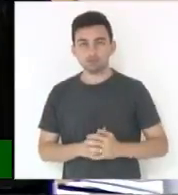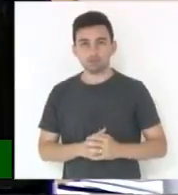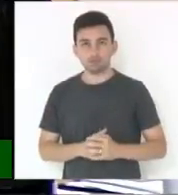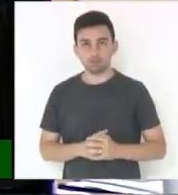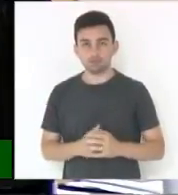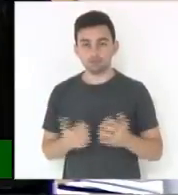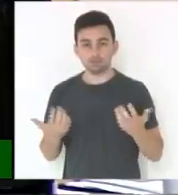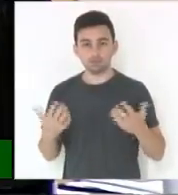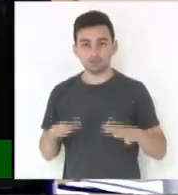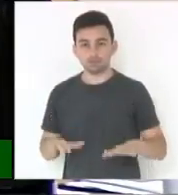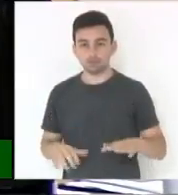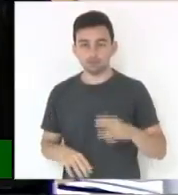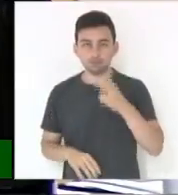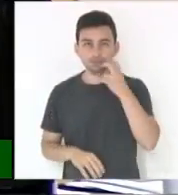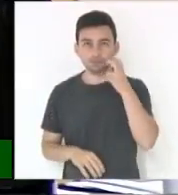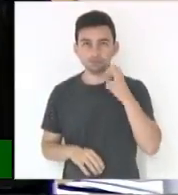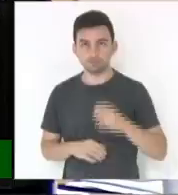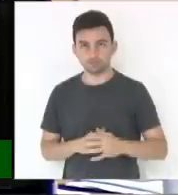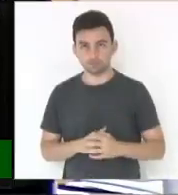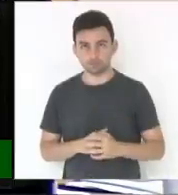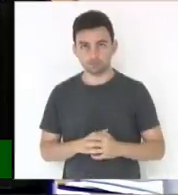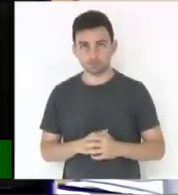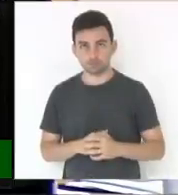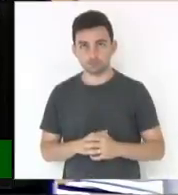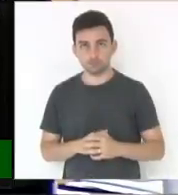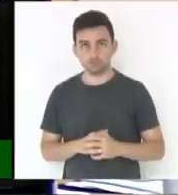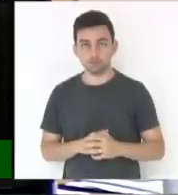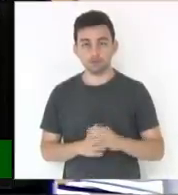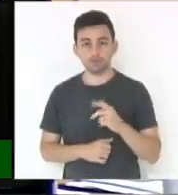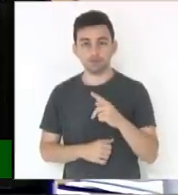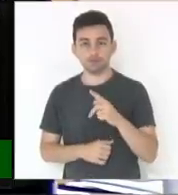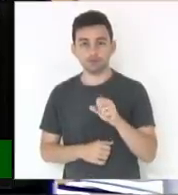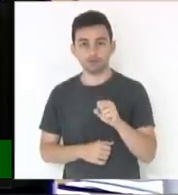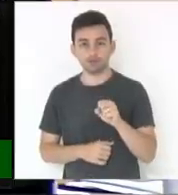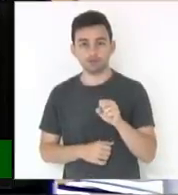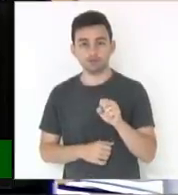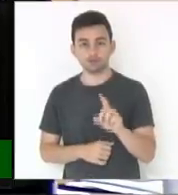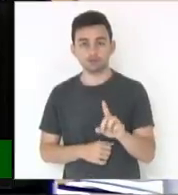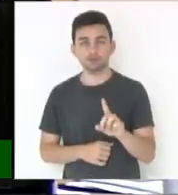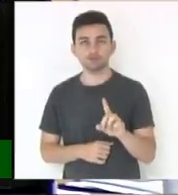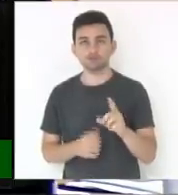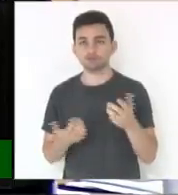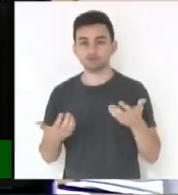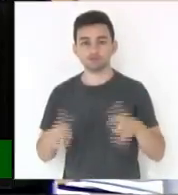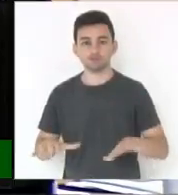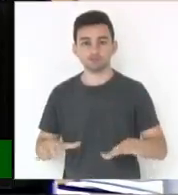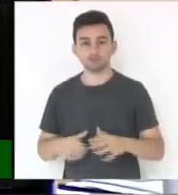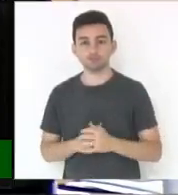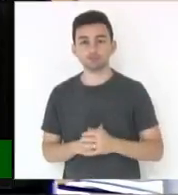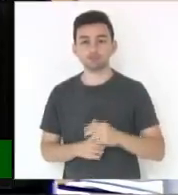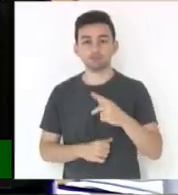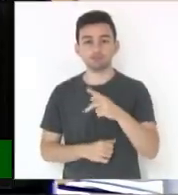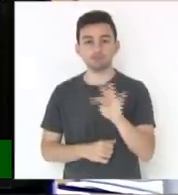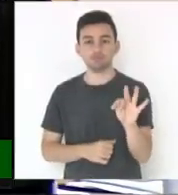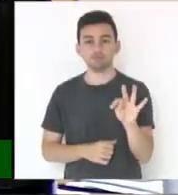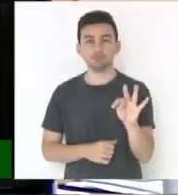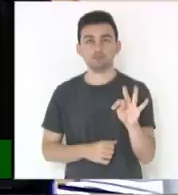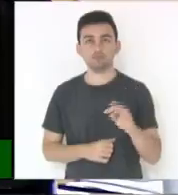Abdica Luiz Fernando Vampiro. Na sequência, o PSD também abdica. Partido dos